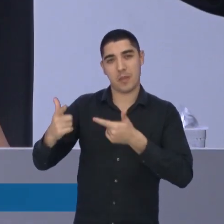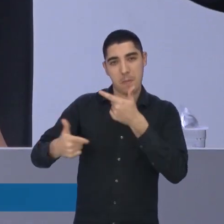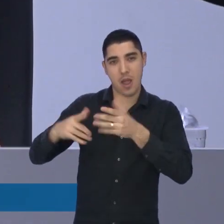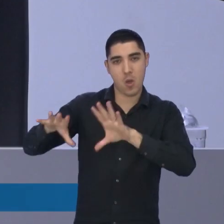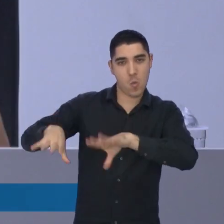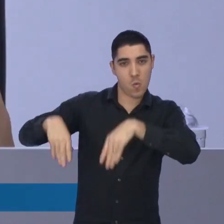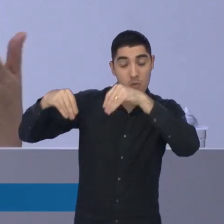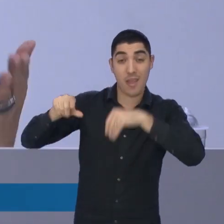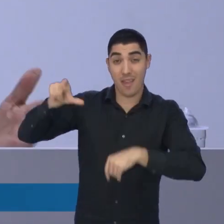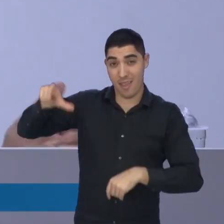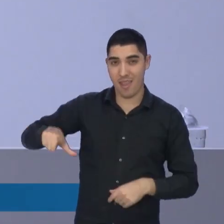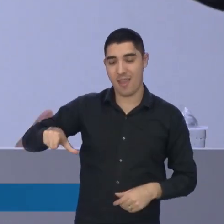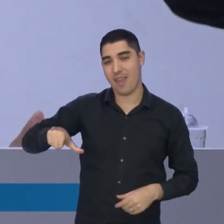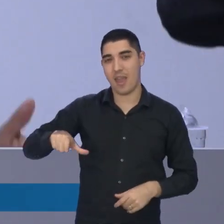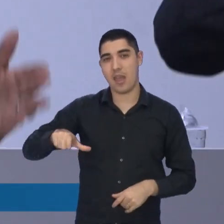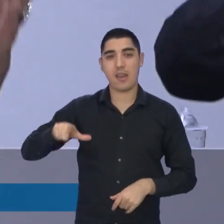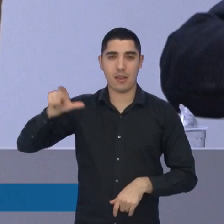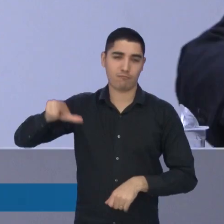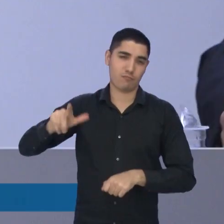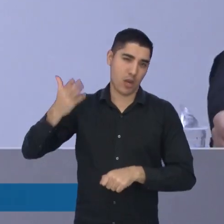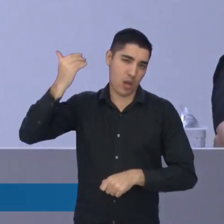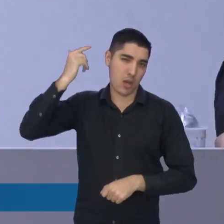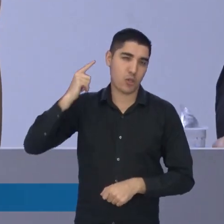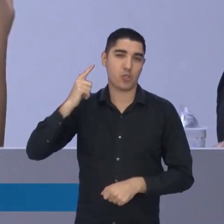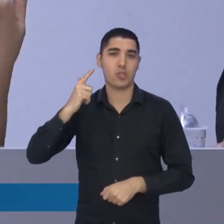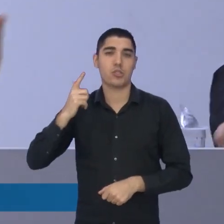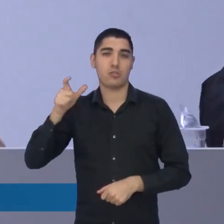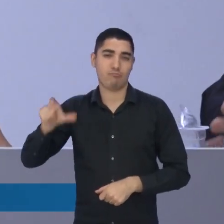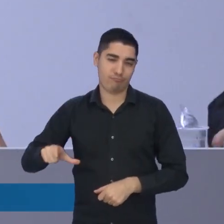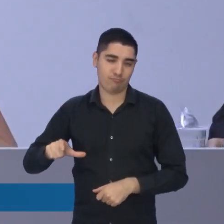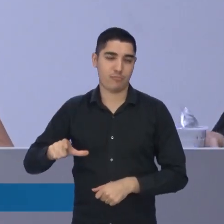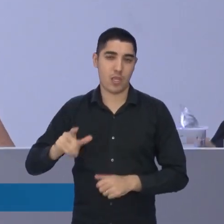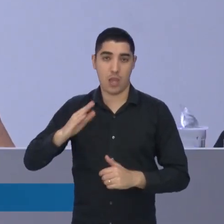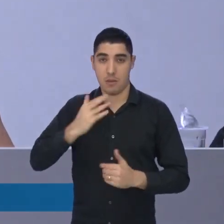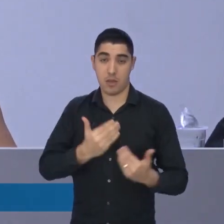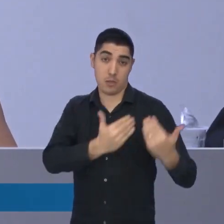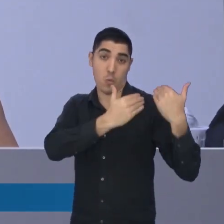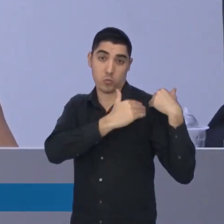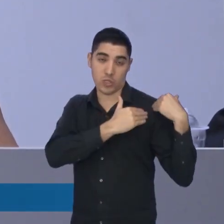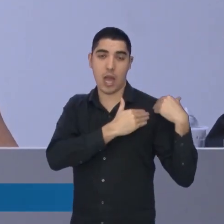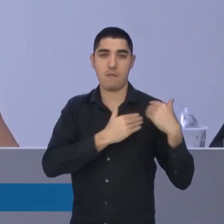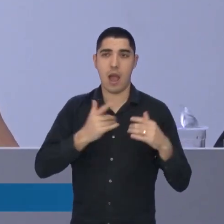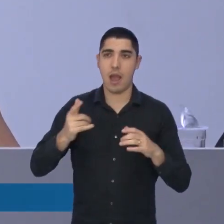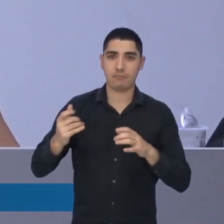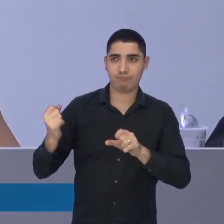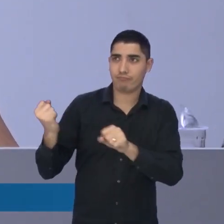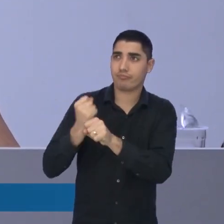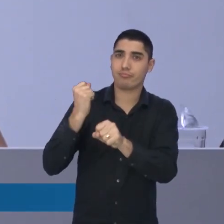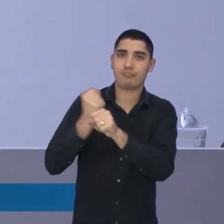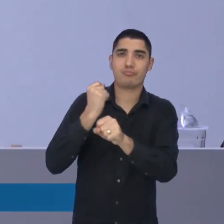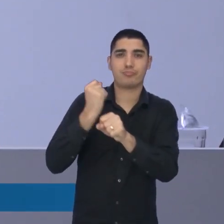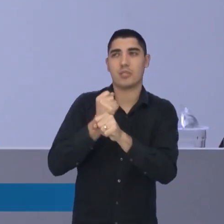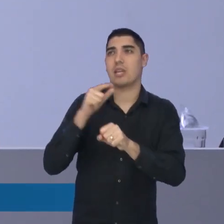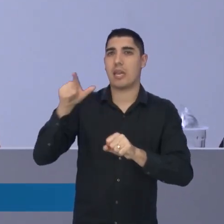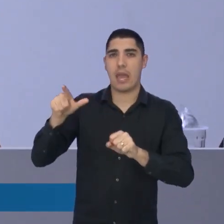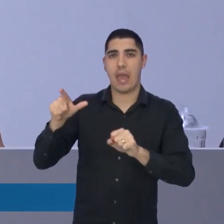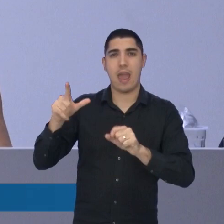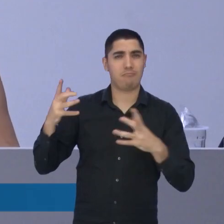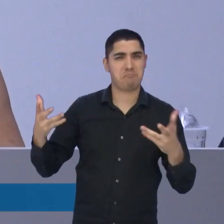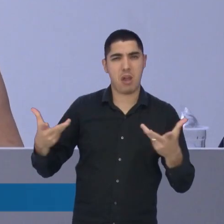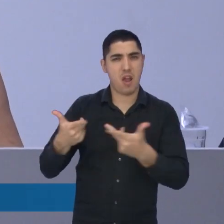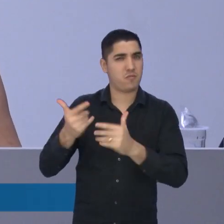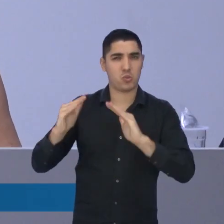grande gestora da ampliação daquele prédio maravilhoso construído na gestão do Haddad. E